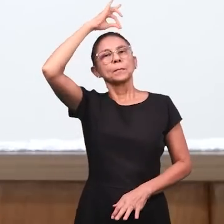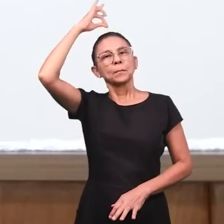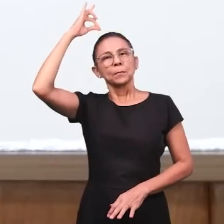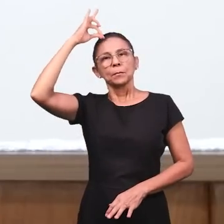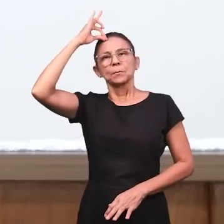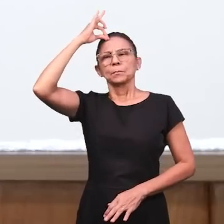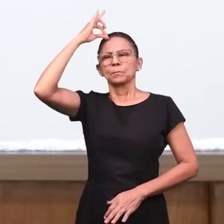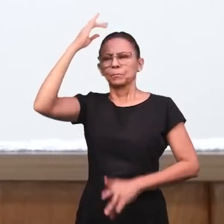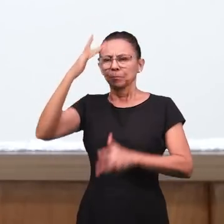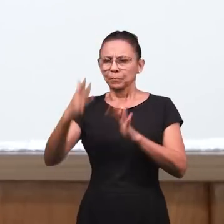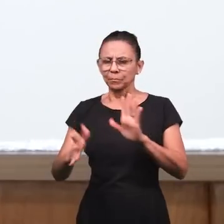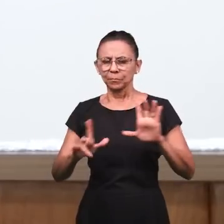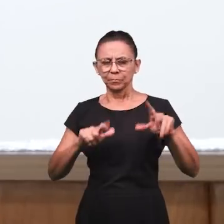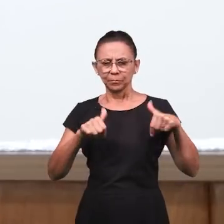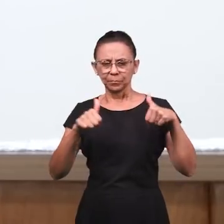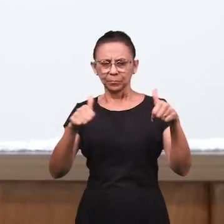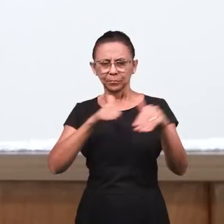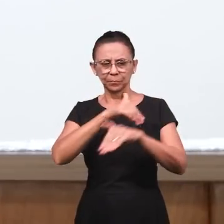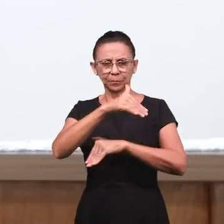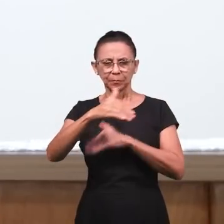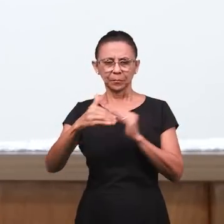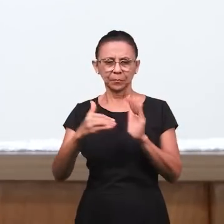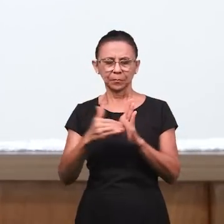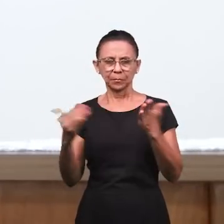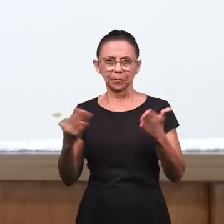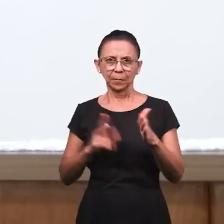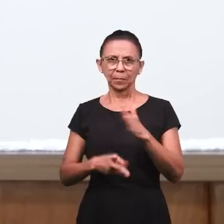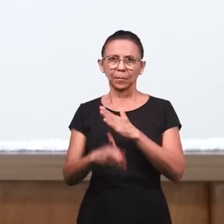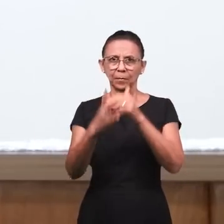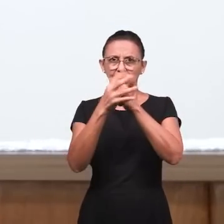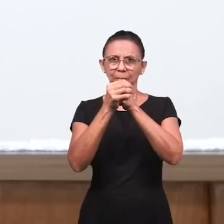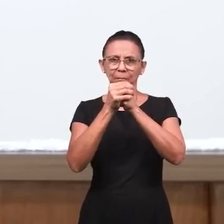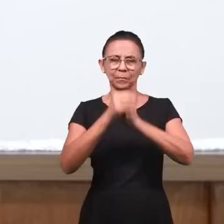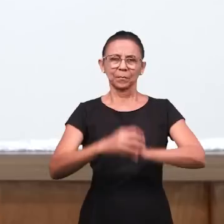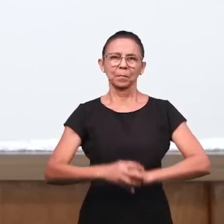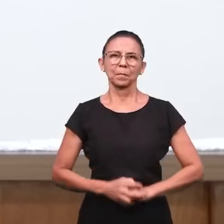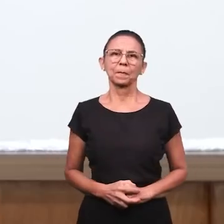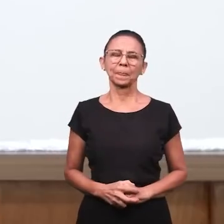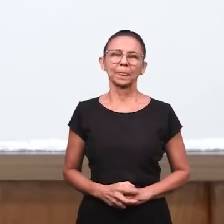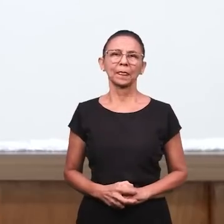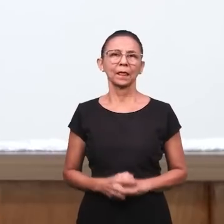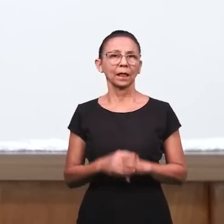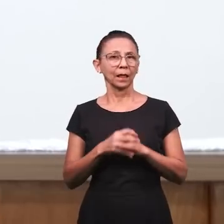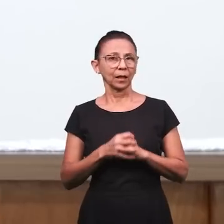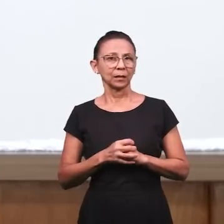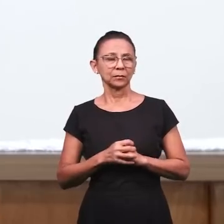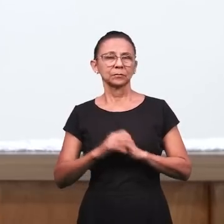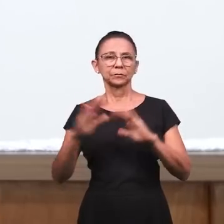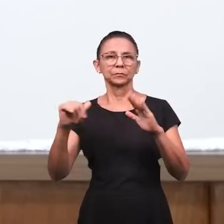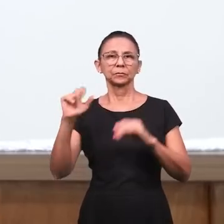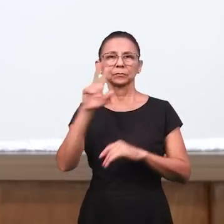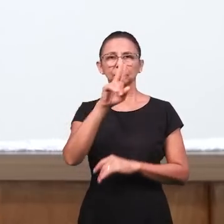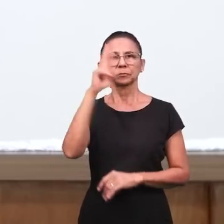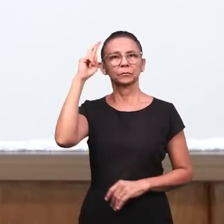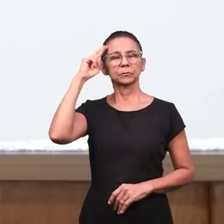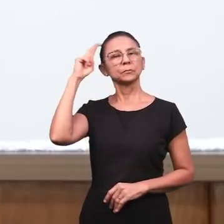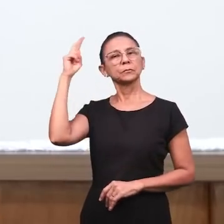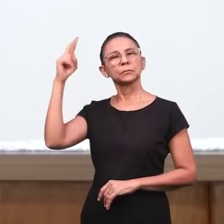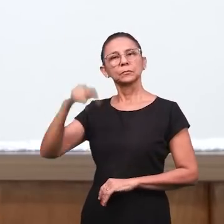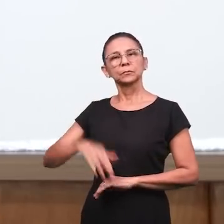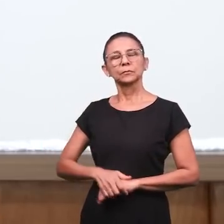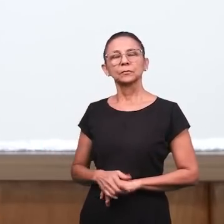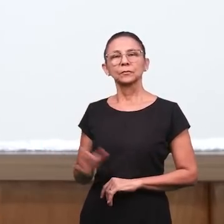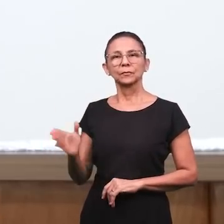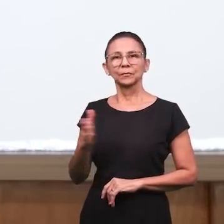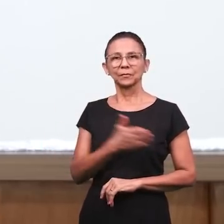Santo estejam sobre todos, agora e para sempre. Amém. Amém. Bendito seja o nome do